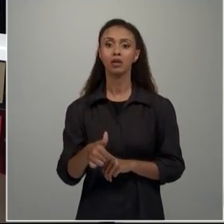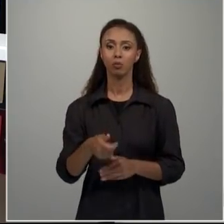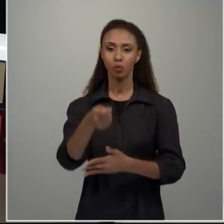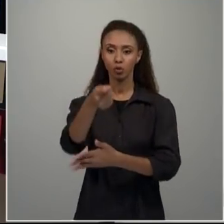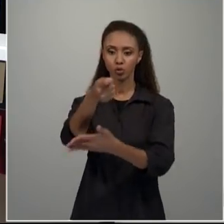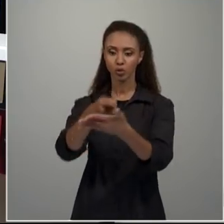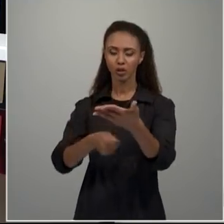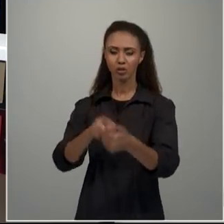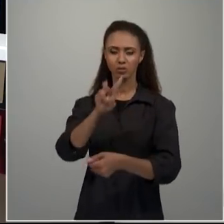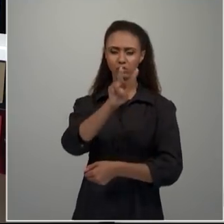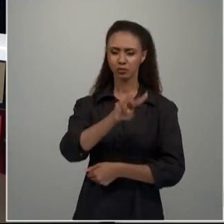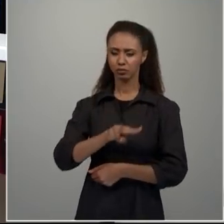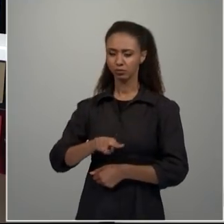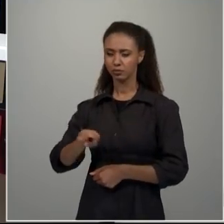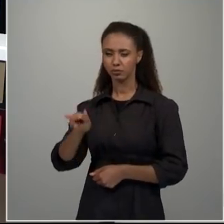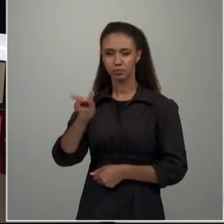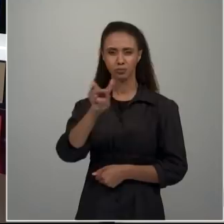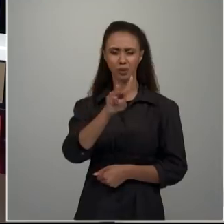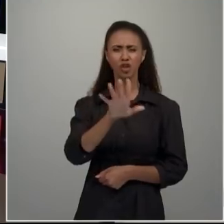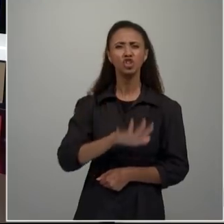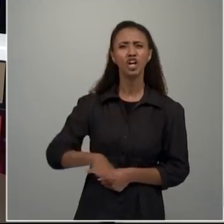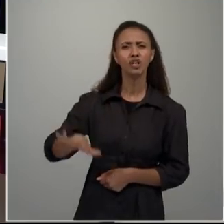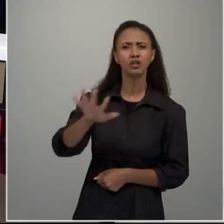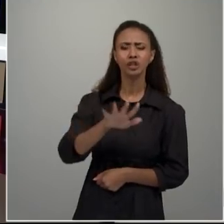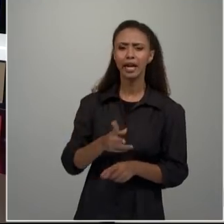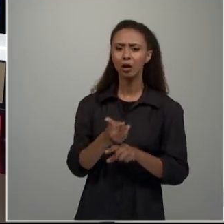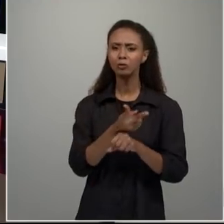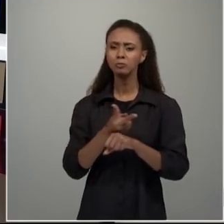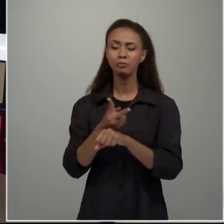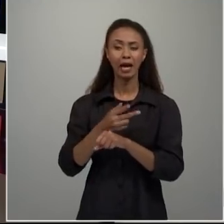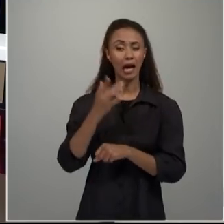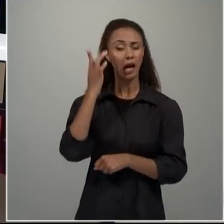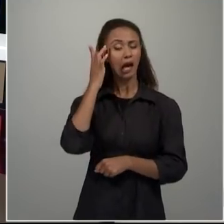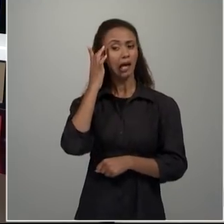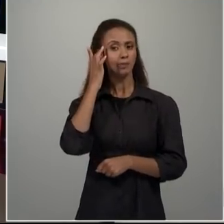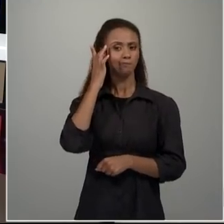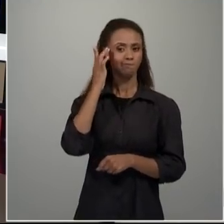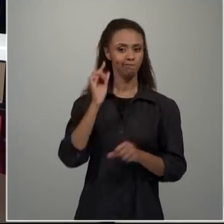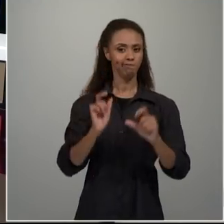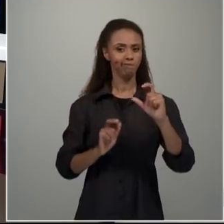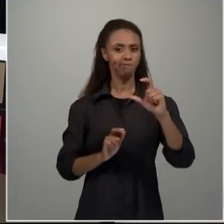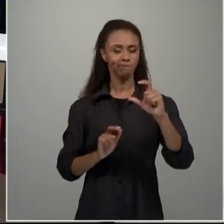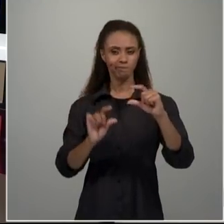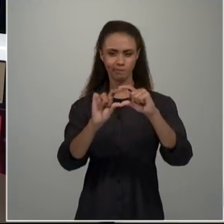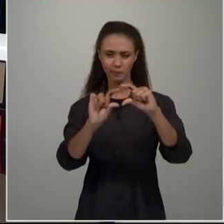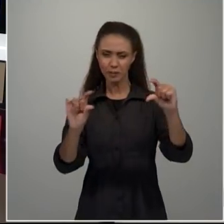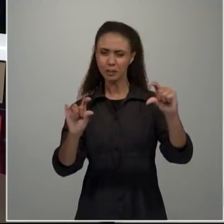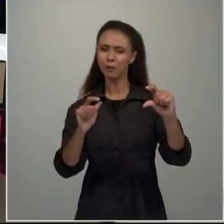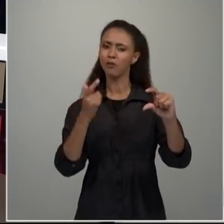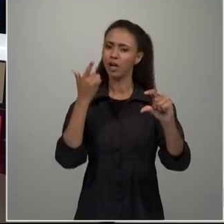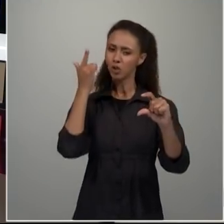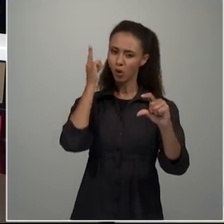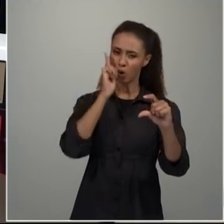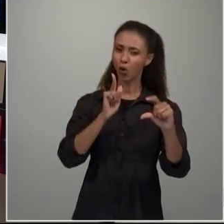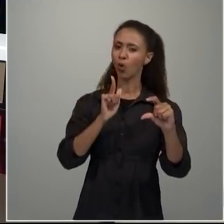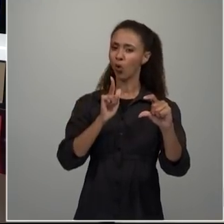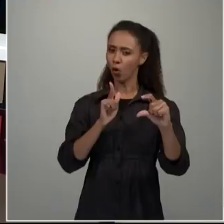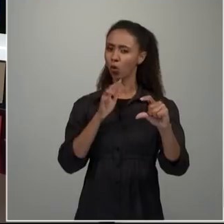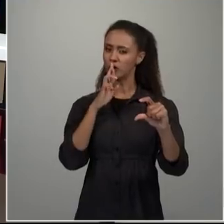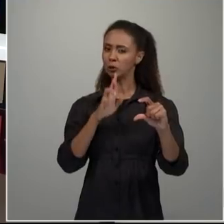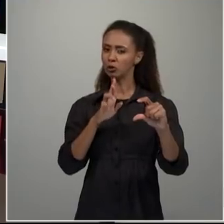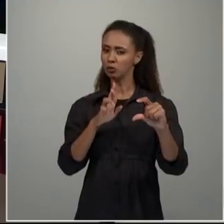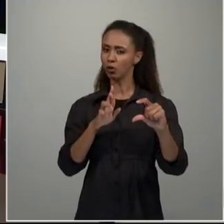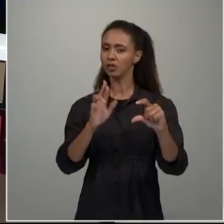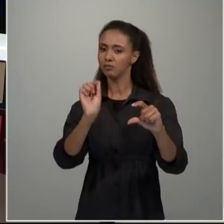texto e fazer as buscas então você fala assim eu acho que neste parágrafo neste pedaço com cinco responde à pergunta um marca lá